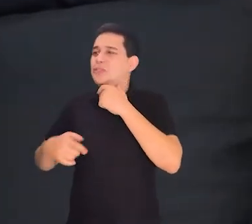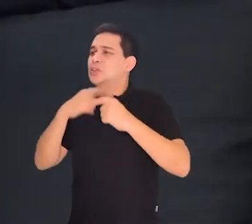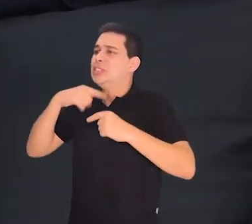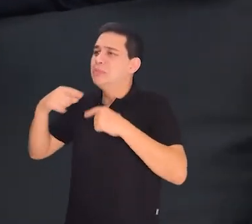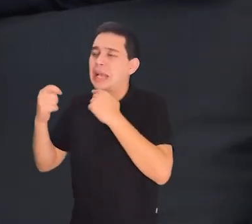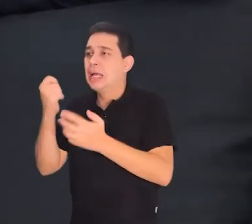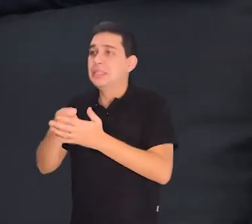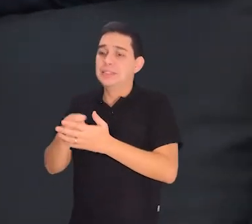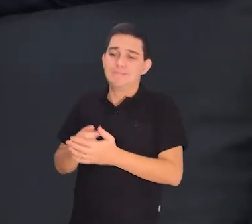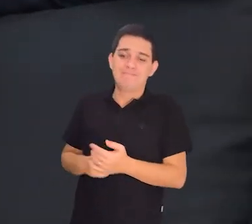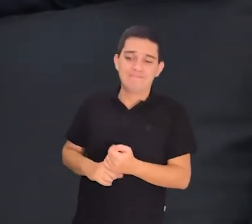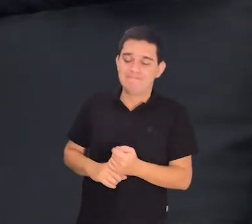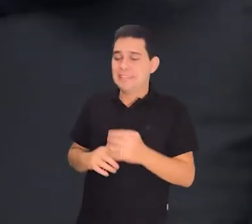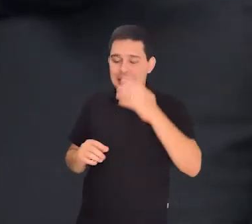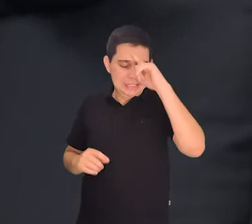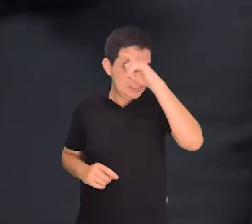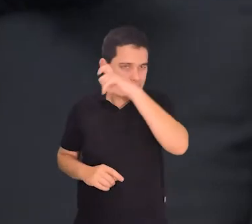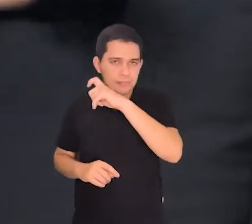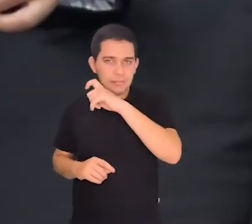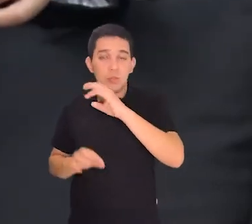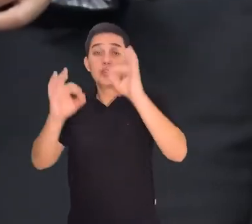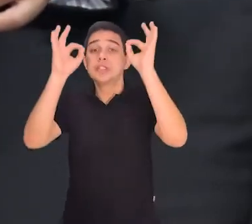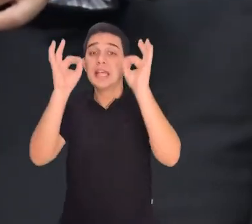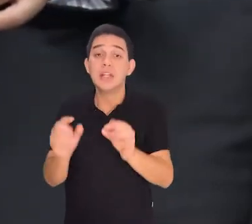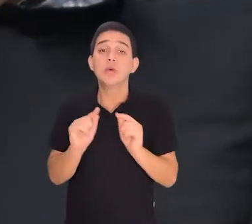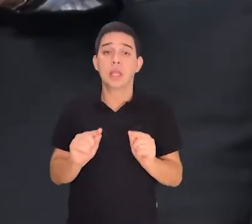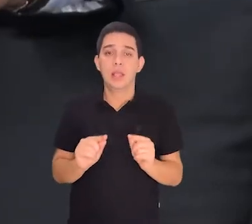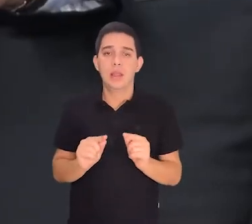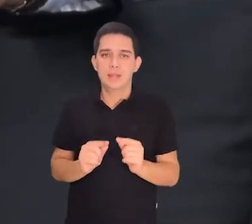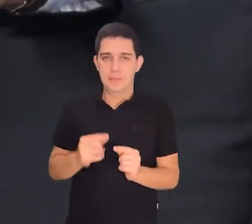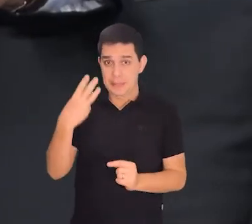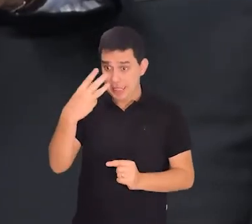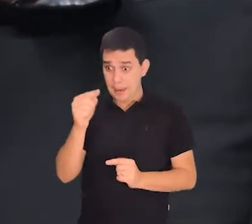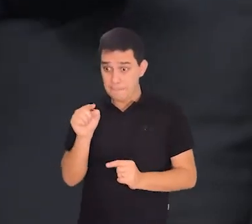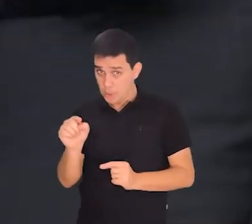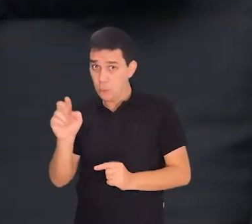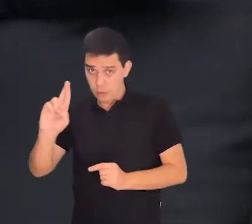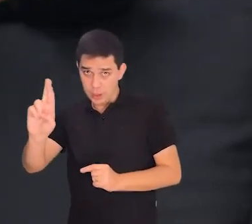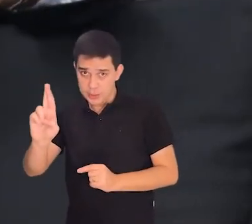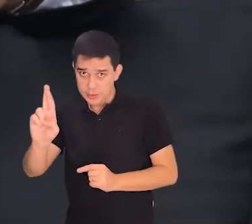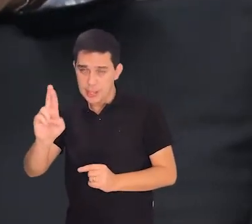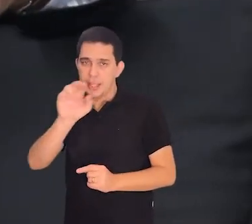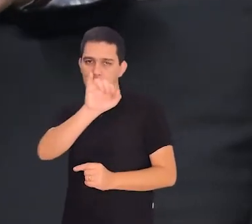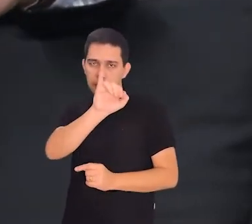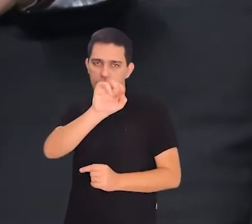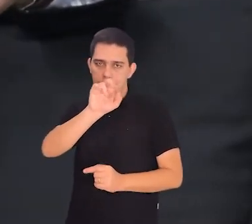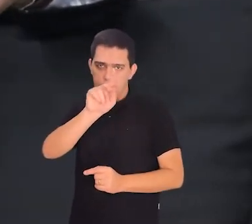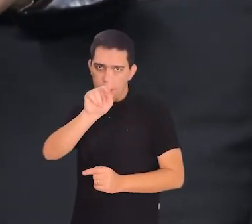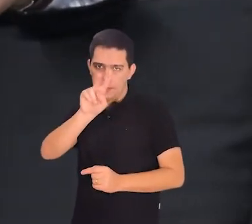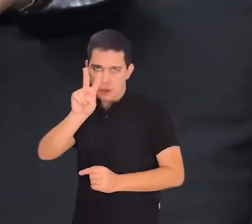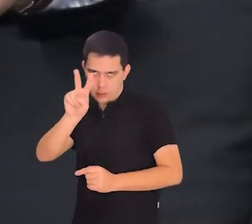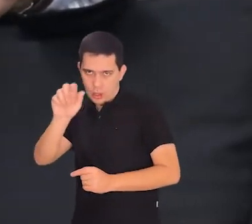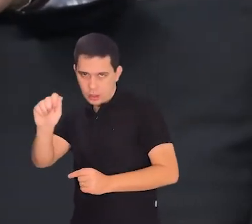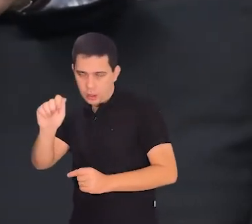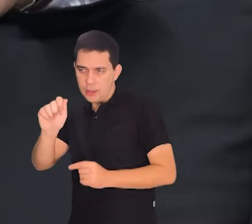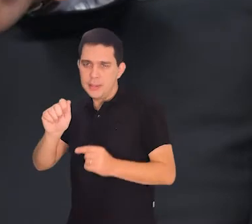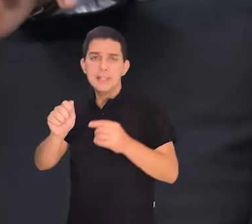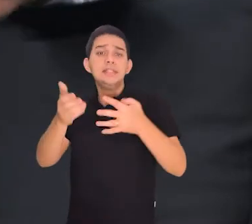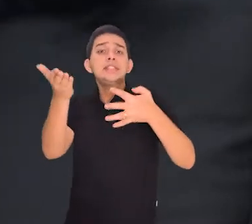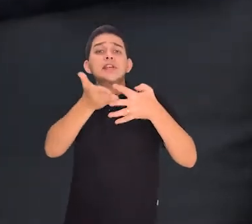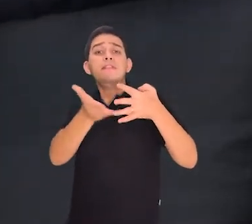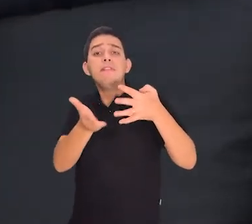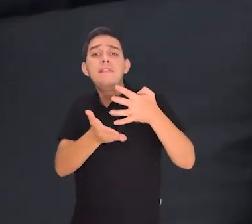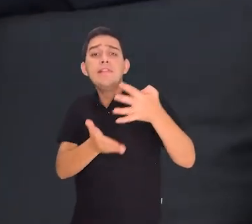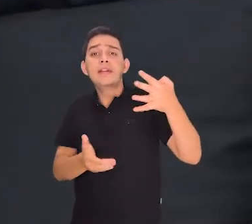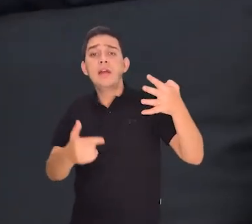faz? Divide por 12. Pega esses R$3.000 que você tem no IPVA e no seguro, no meu exemplo, divide por 12.